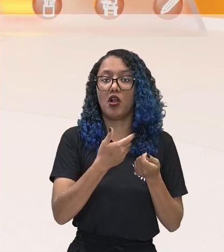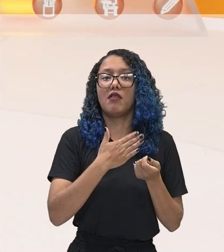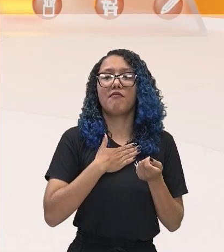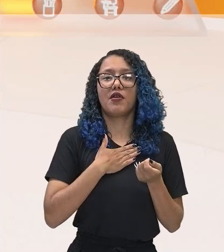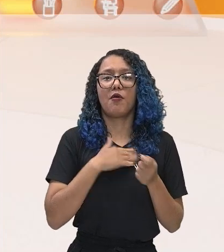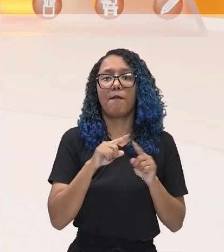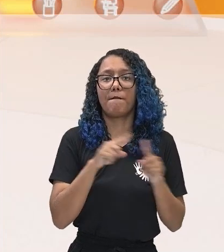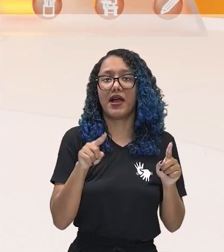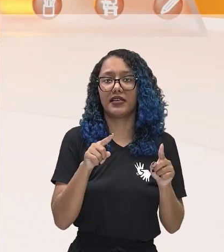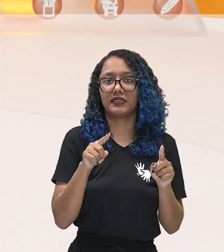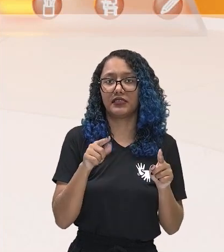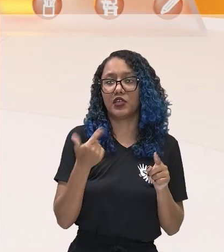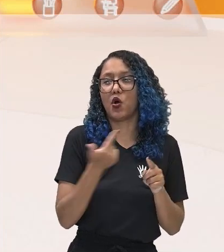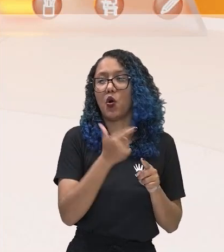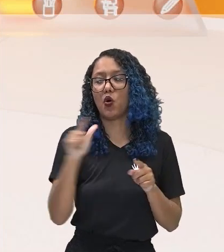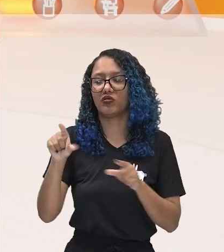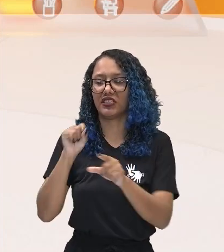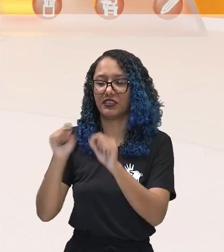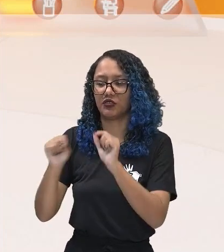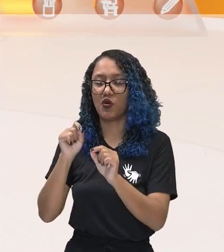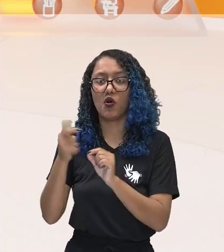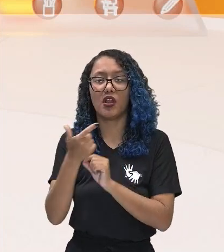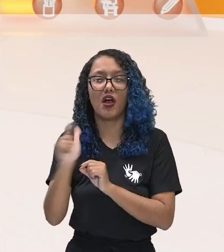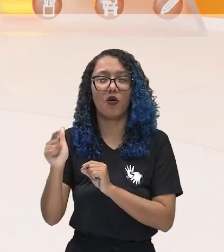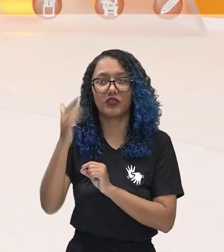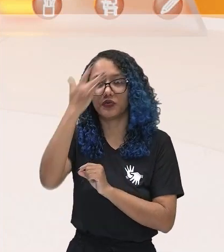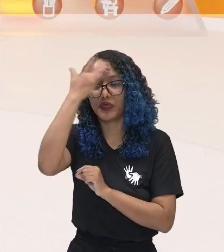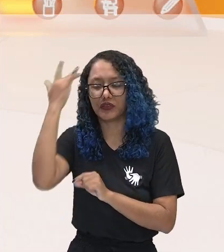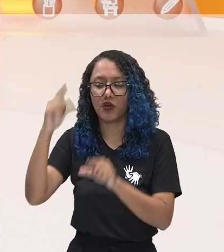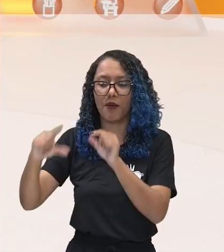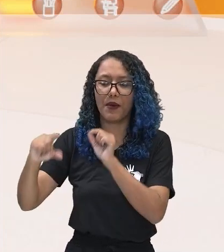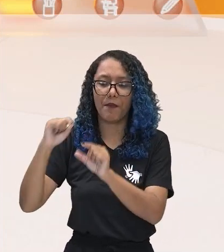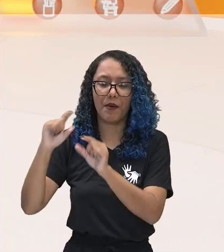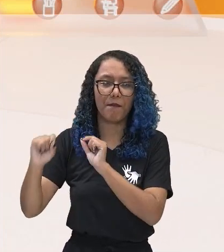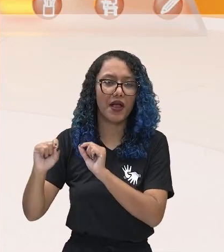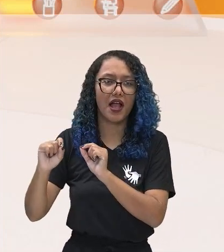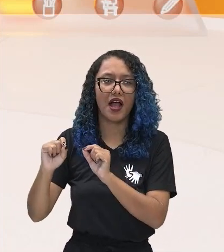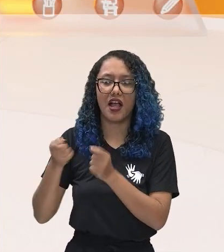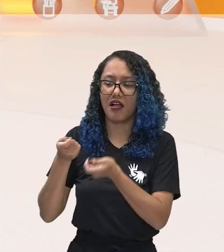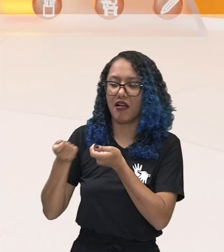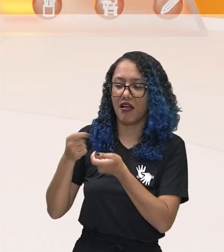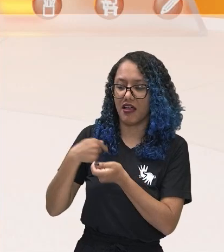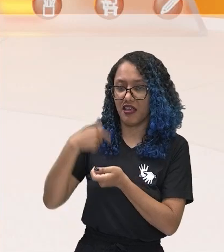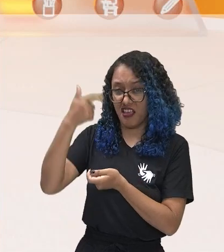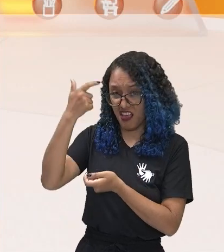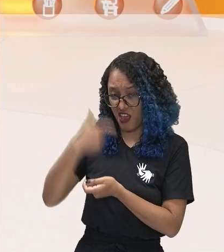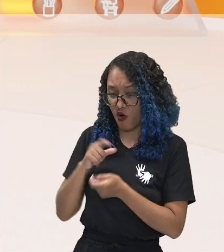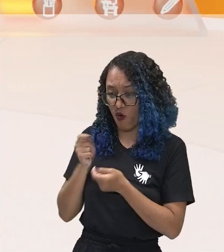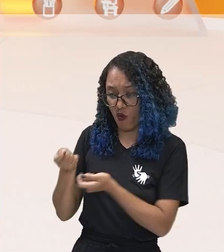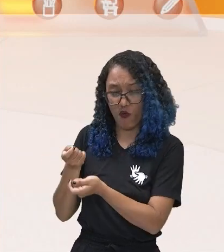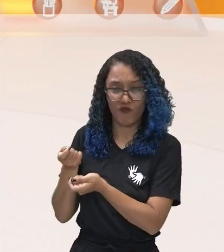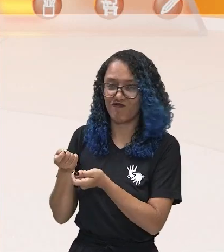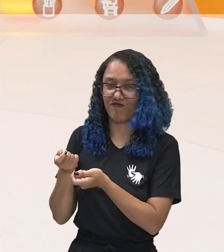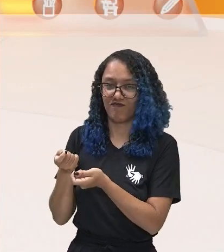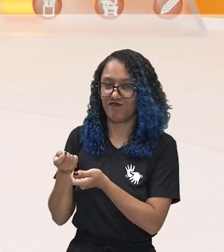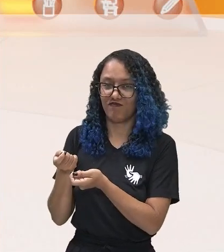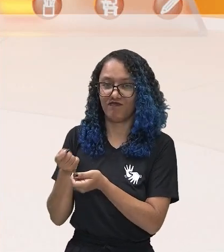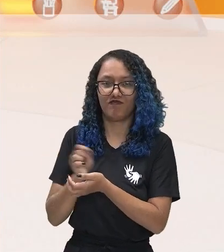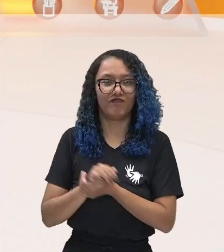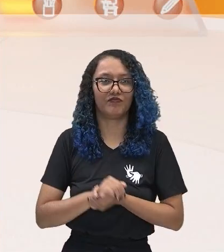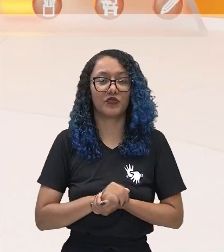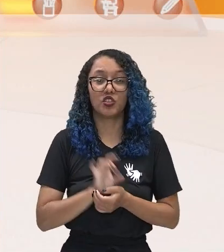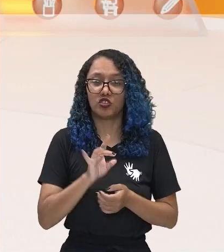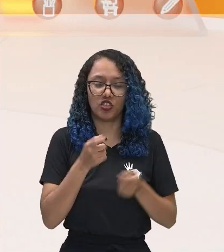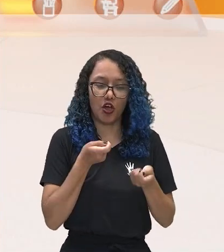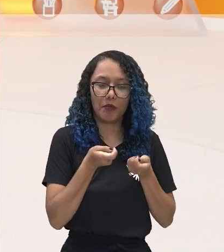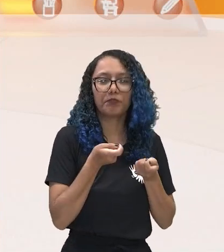controlo o que está fora dessa escolha que eu fiz. É angustiante, né? O homem comum, ele vai ser derrotado